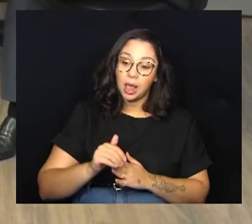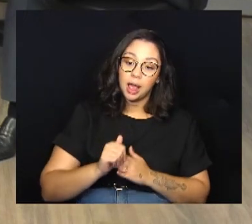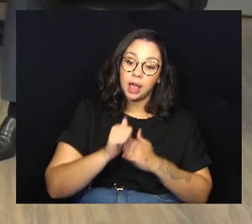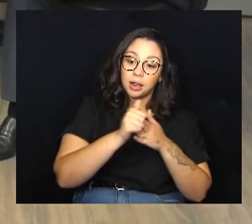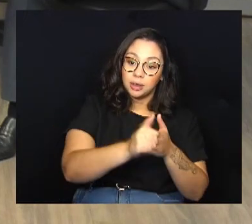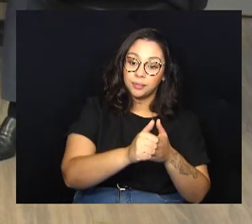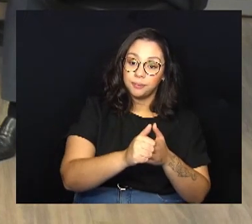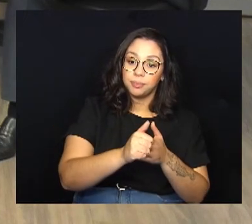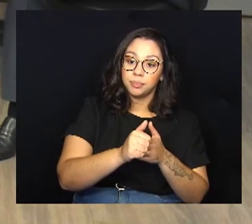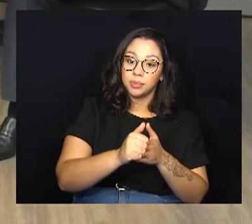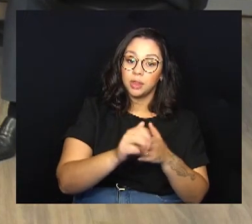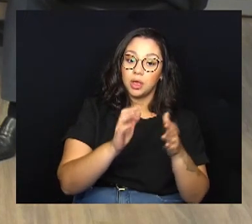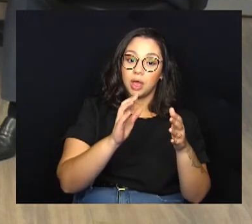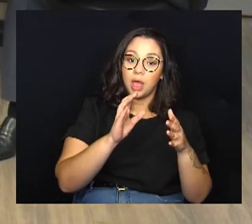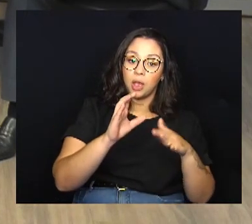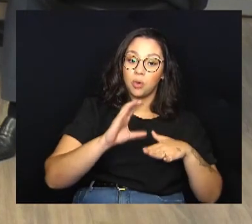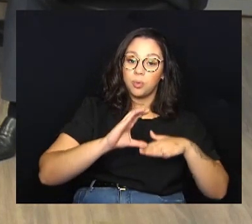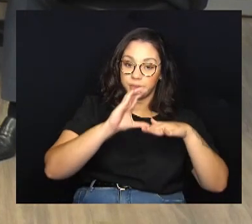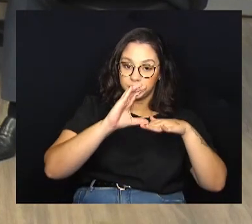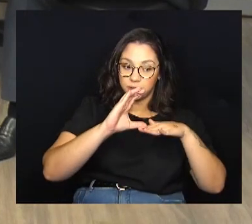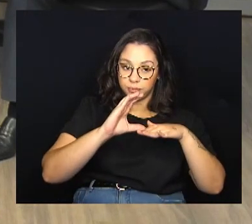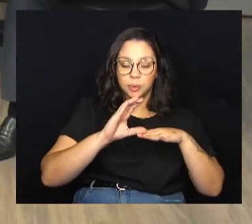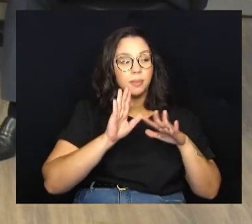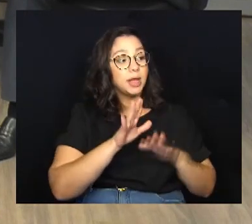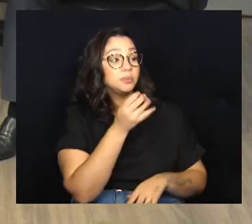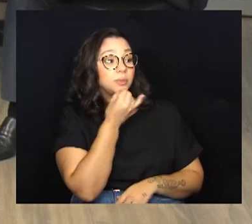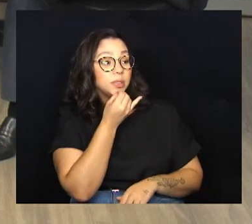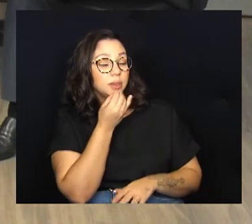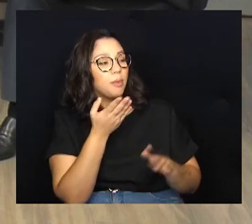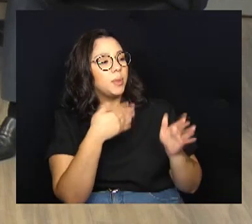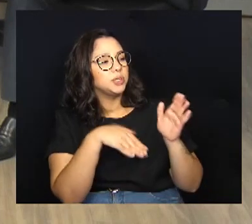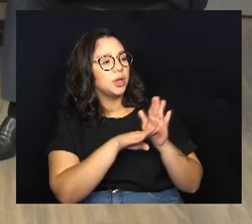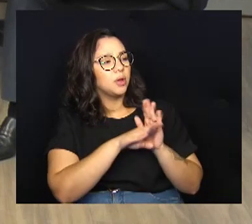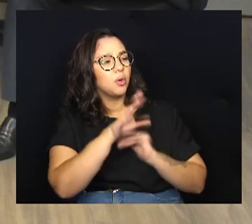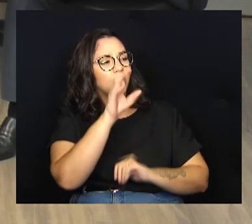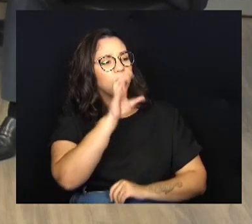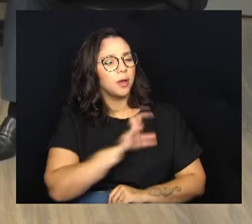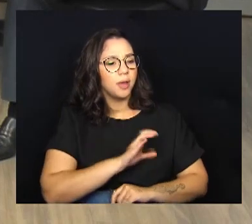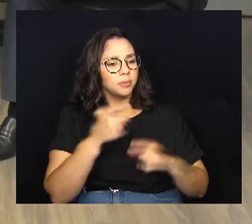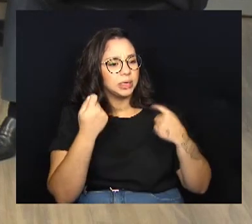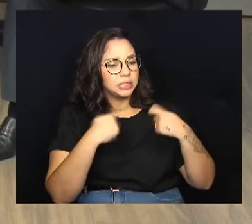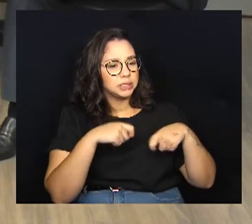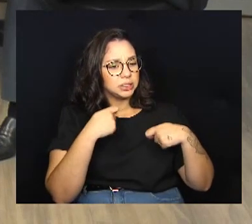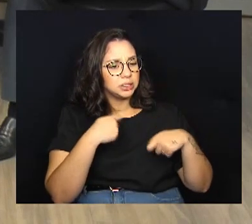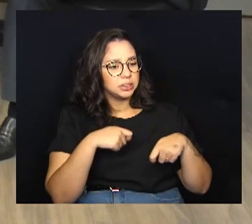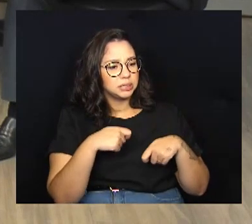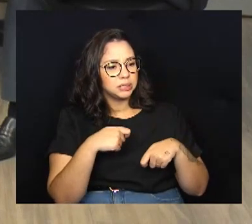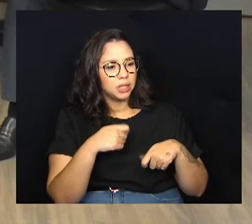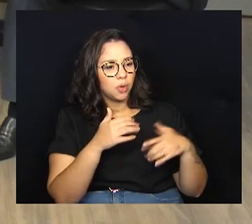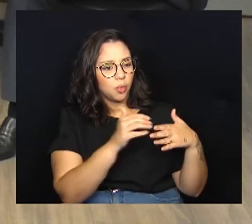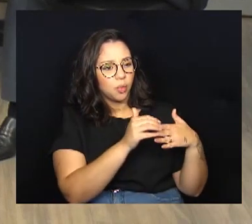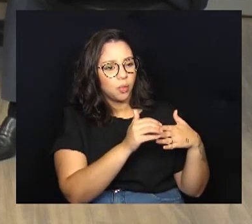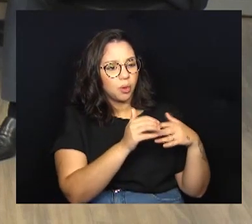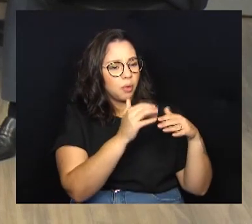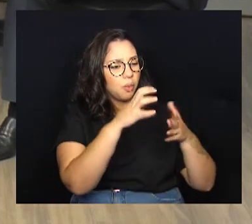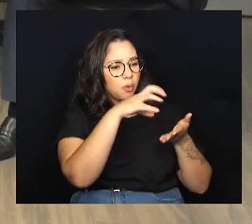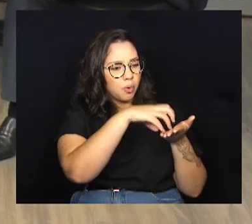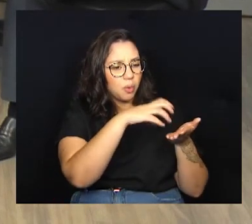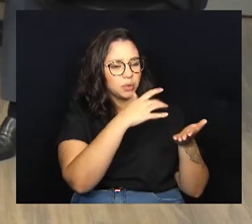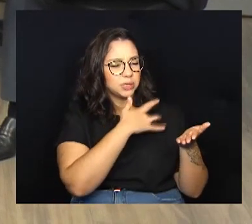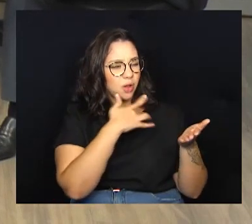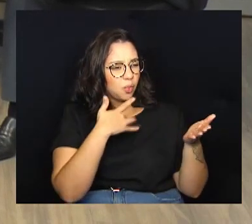tudo aquilo que o próprio Instituto Padre Haroldo trabalha, né, mas com uma retaguarda médica. Sim. A única diferença é essa. Acho que passa-se